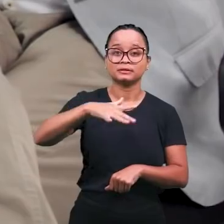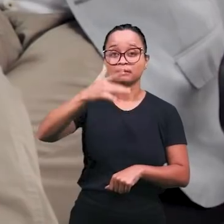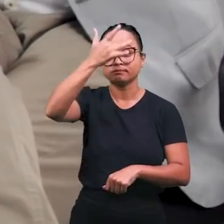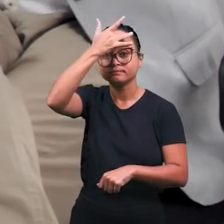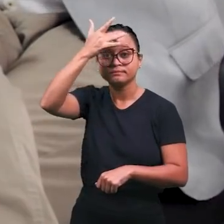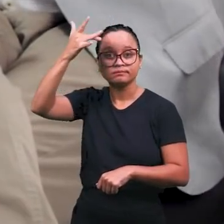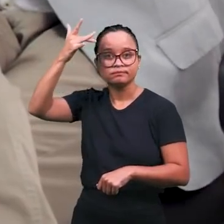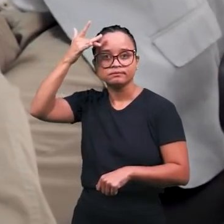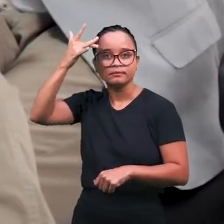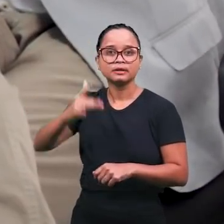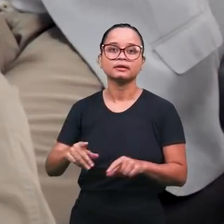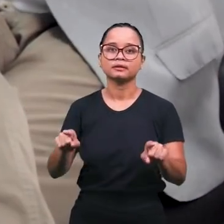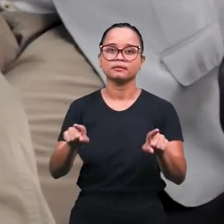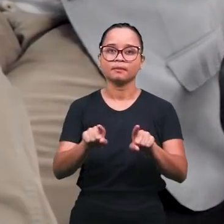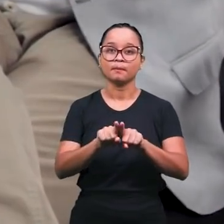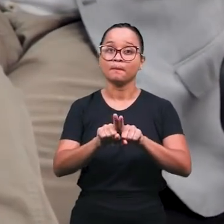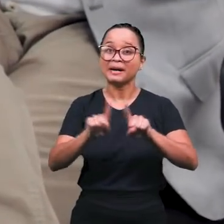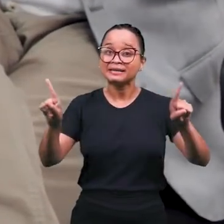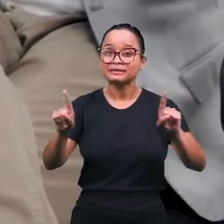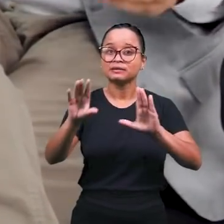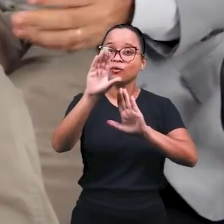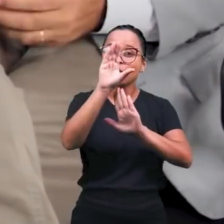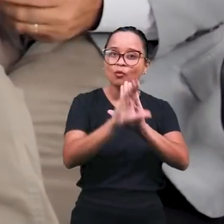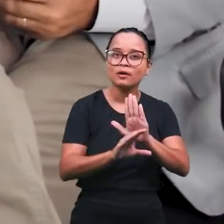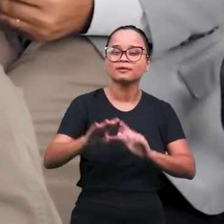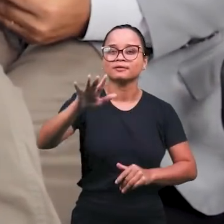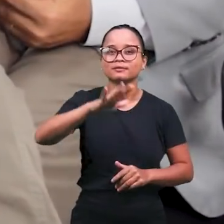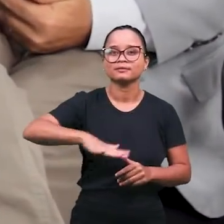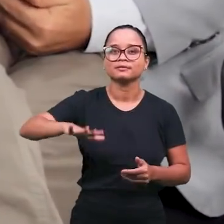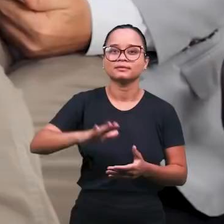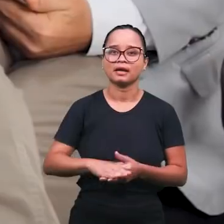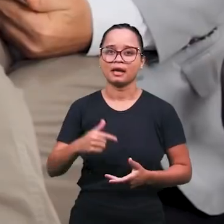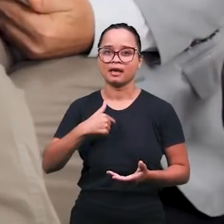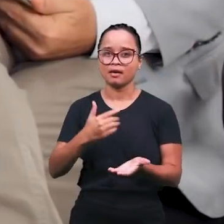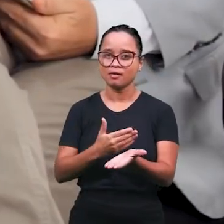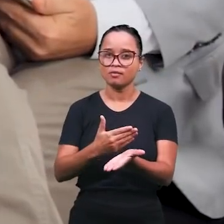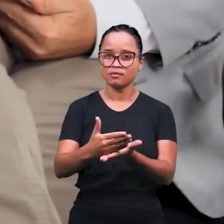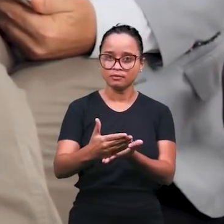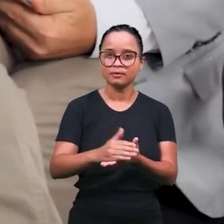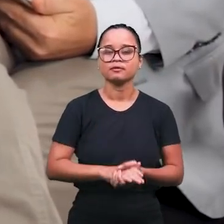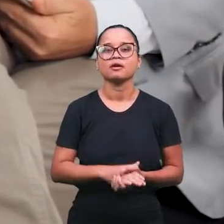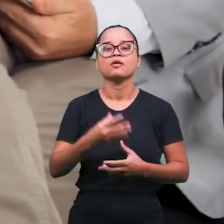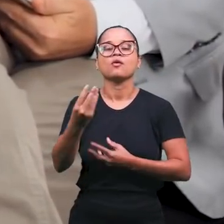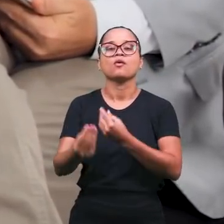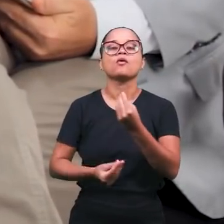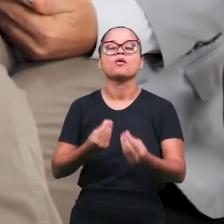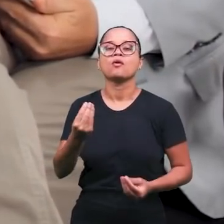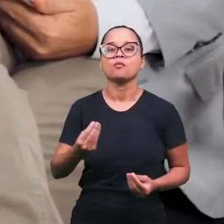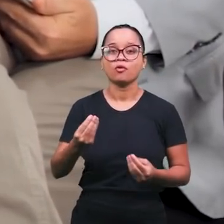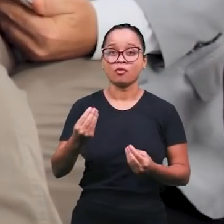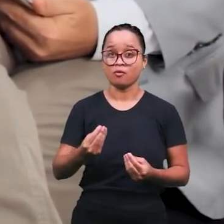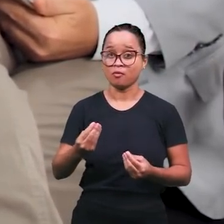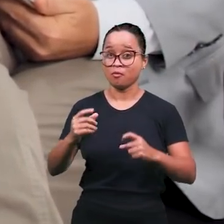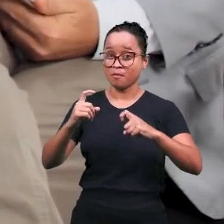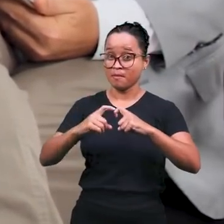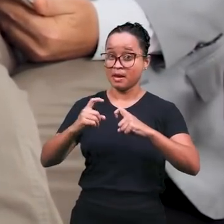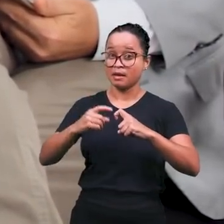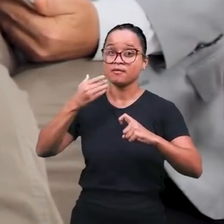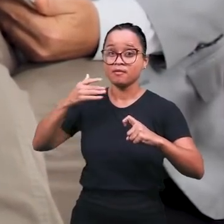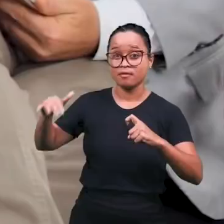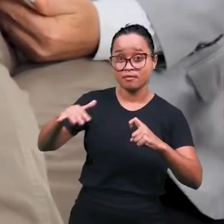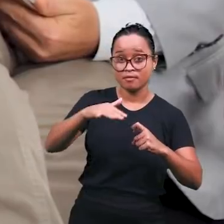saúde mental, mas a irmã tem um currículo nessa área. Eu comecei minha vida profissional como pediatra. Okay. Depois